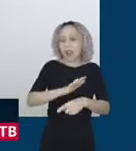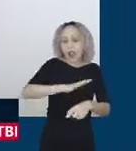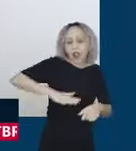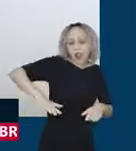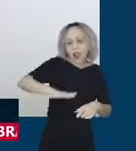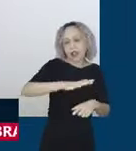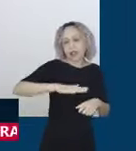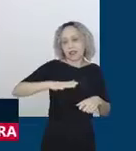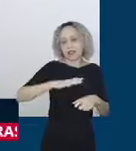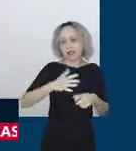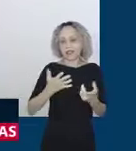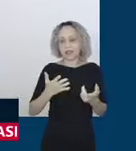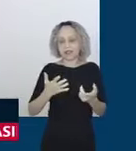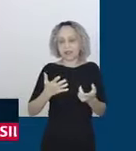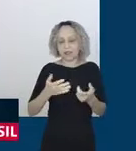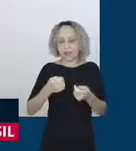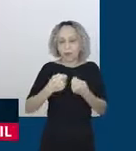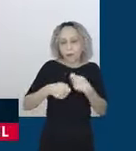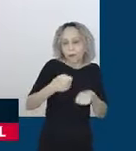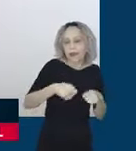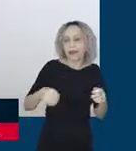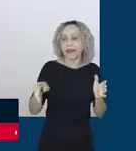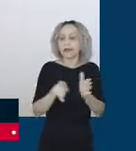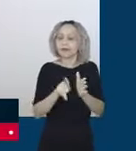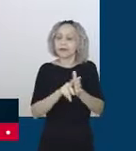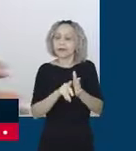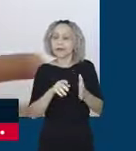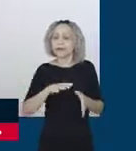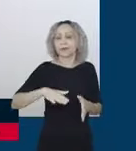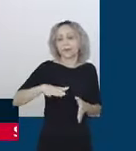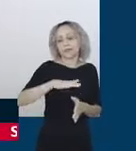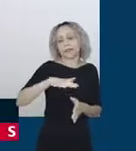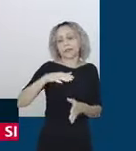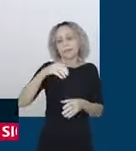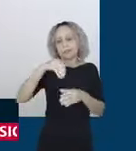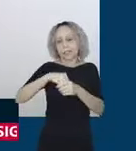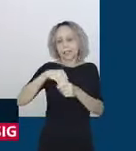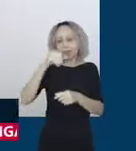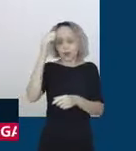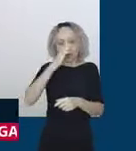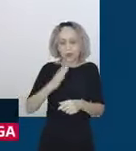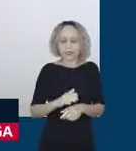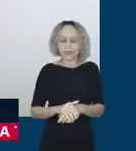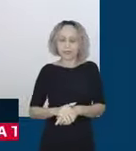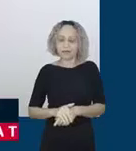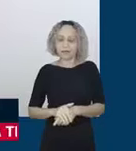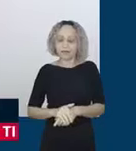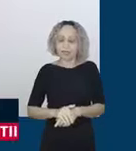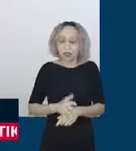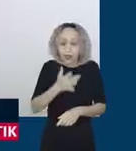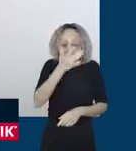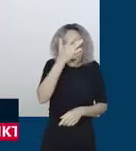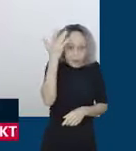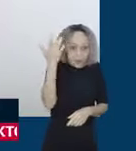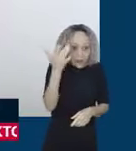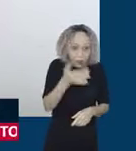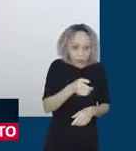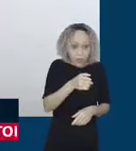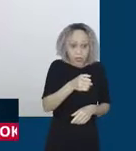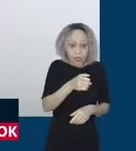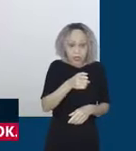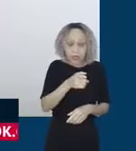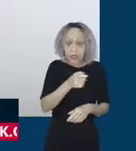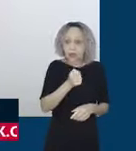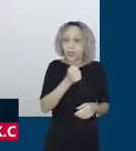aposentado e pensionista recebe uma antecipação dessas, ele vai colocar rapidamente na economia, pagando as